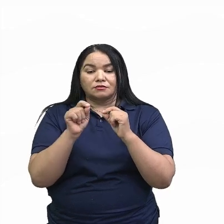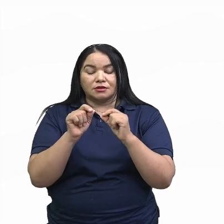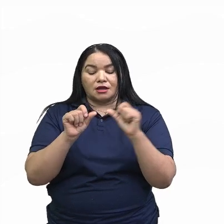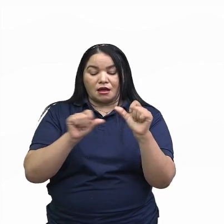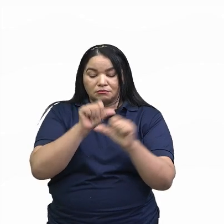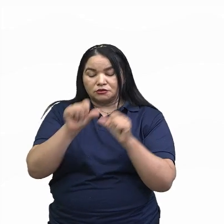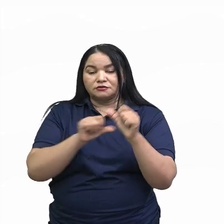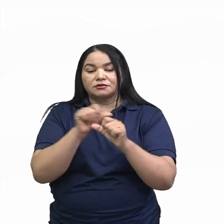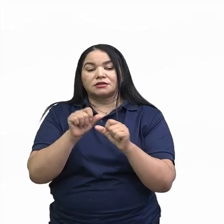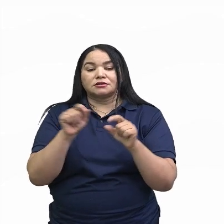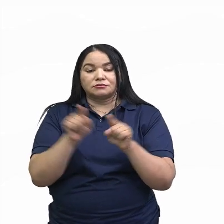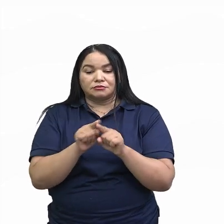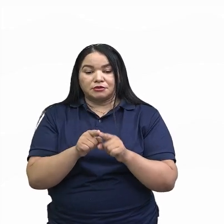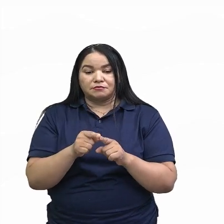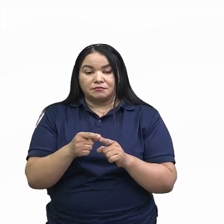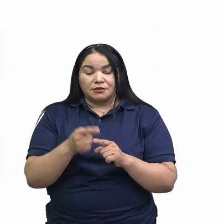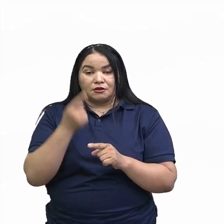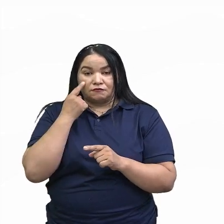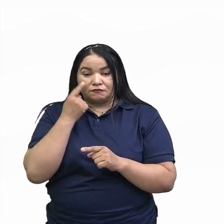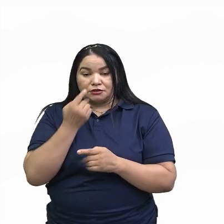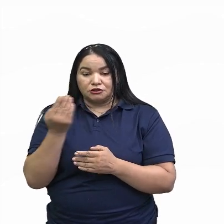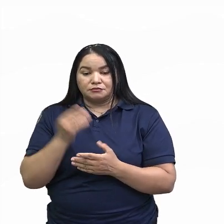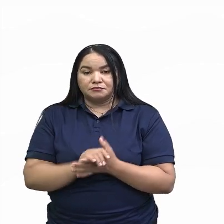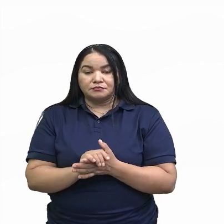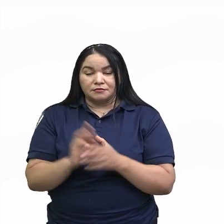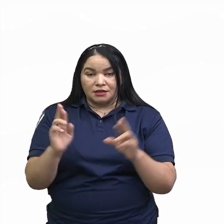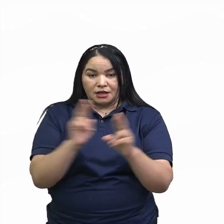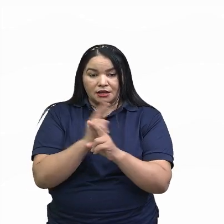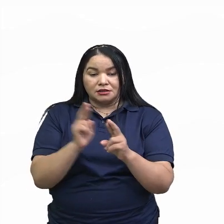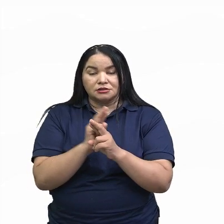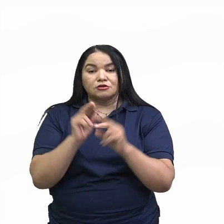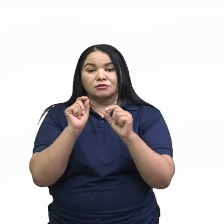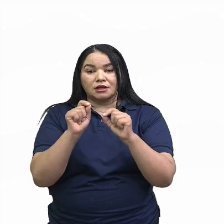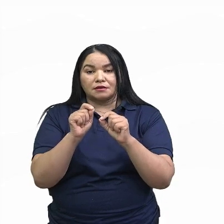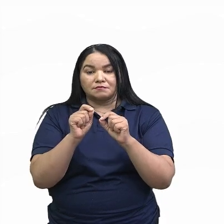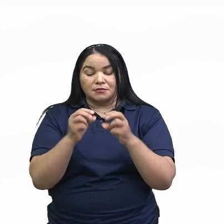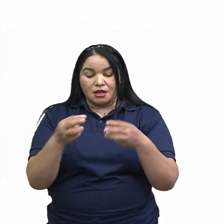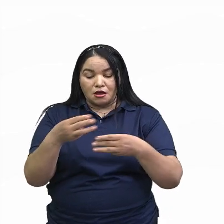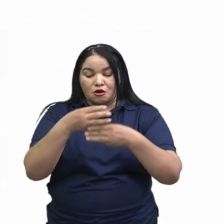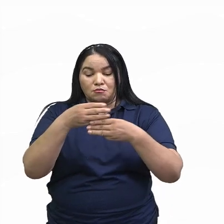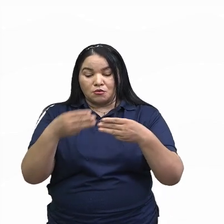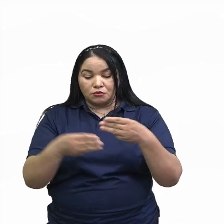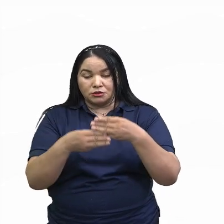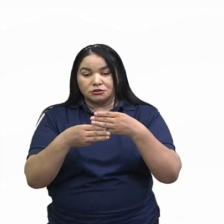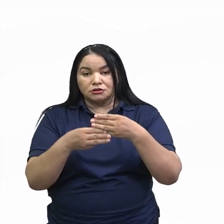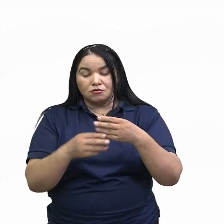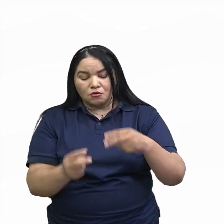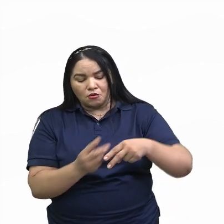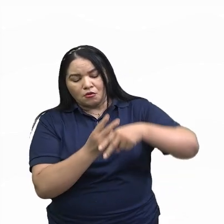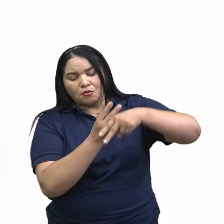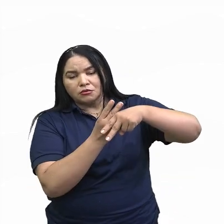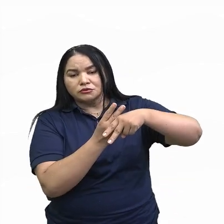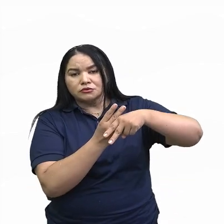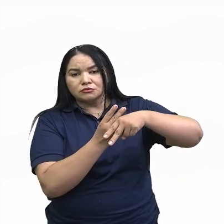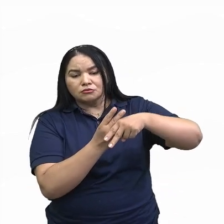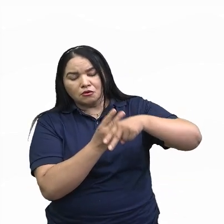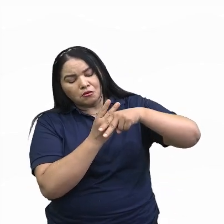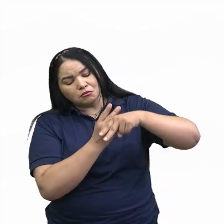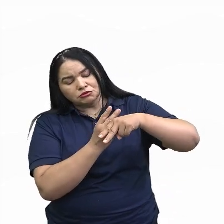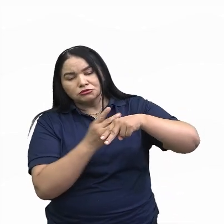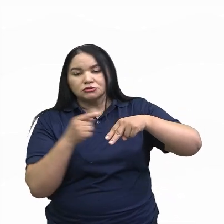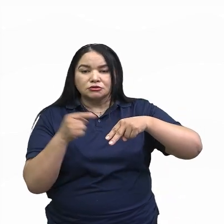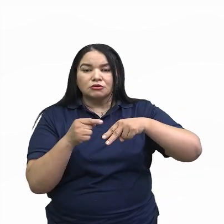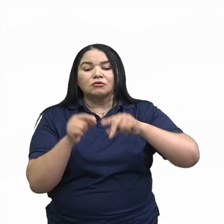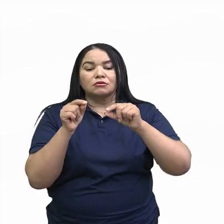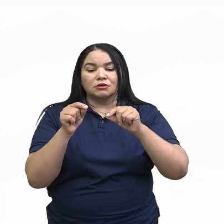leitura. E aí a gente observa essa relação com as mutações cromossômicas. O que é uma mutação cromossômica? É